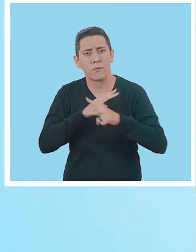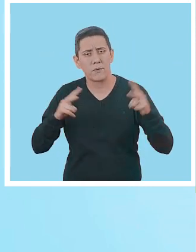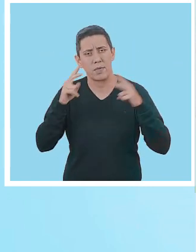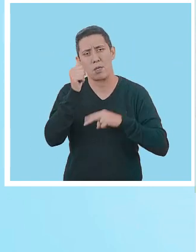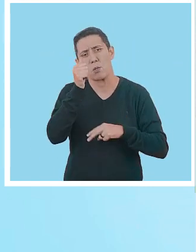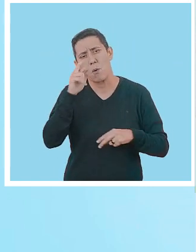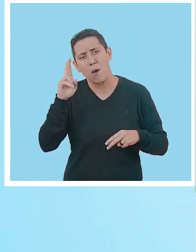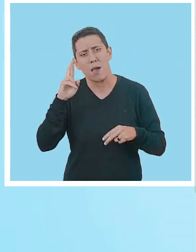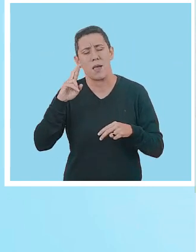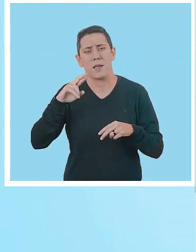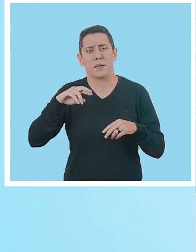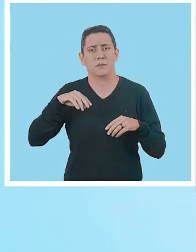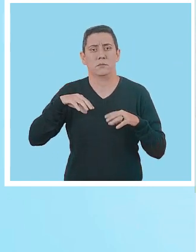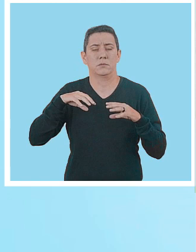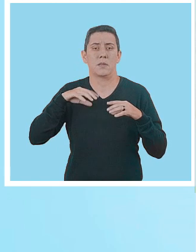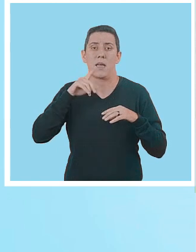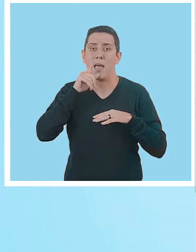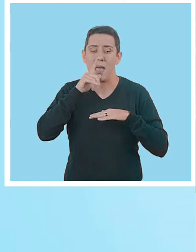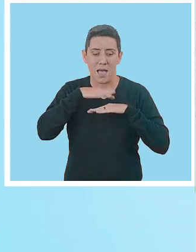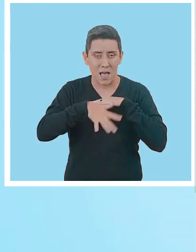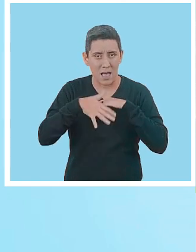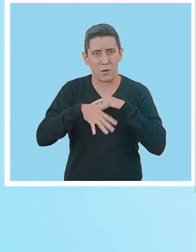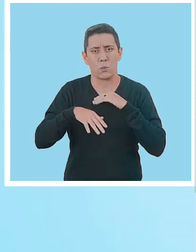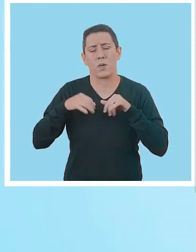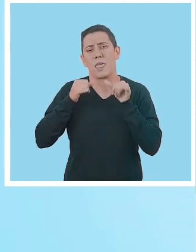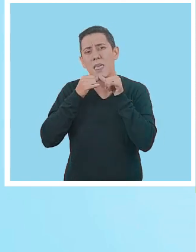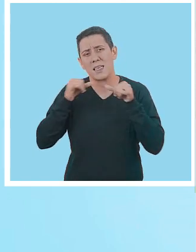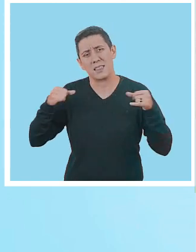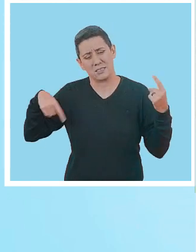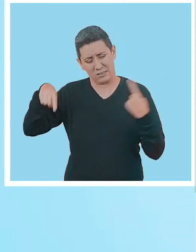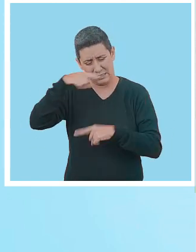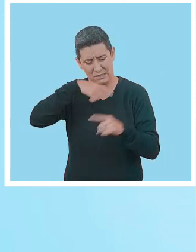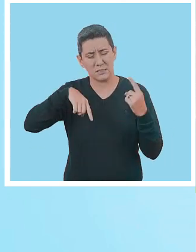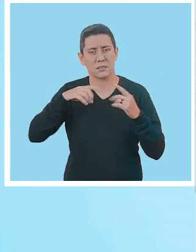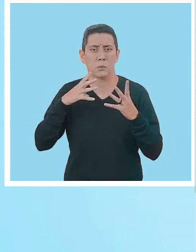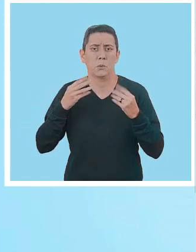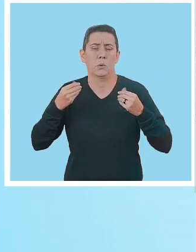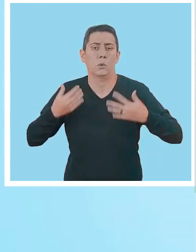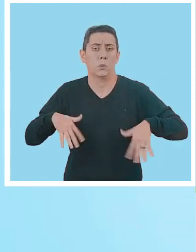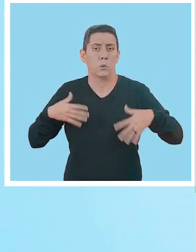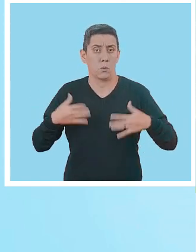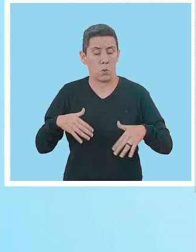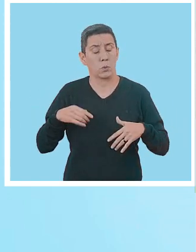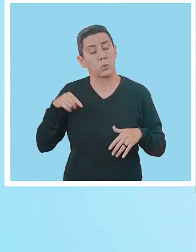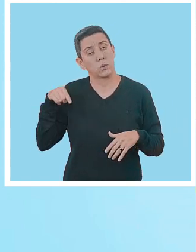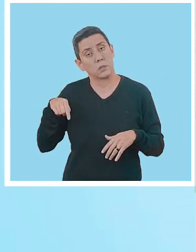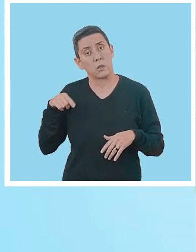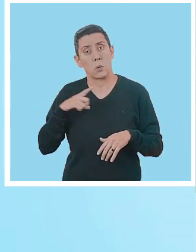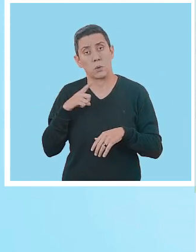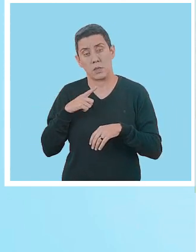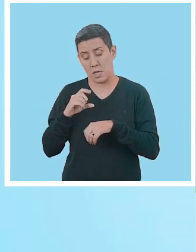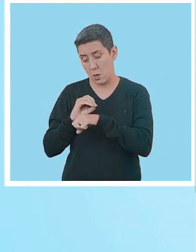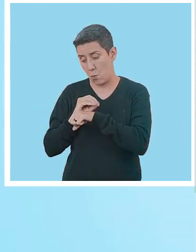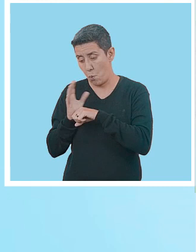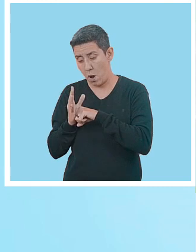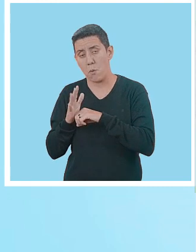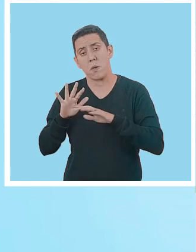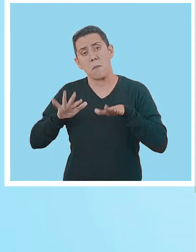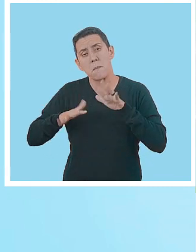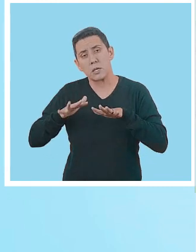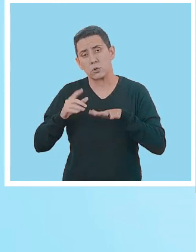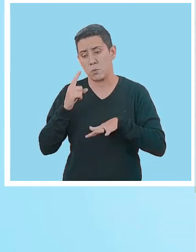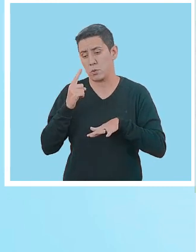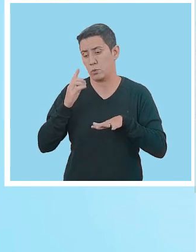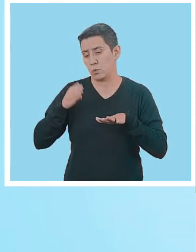tem diversor vendido no mundo tá então com 23 por cento do Market share ou seja praticamente um quarto dos